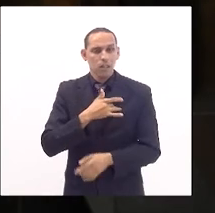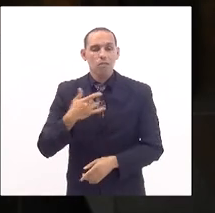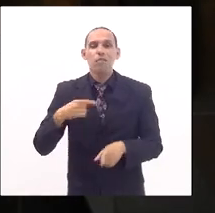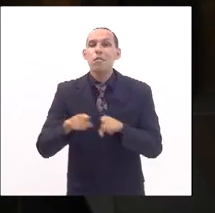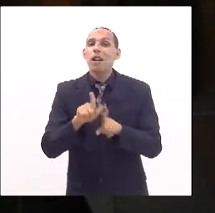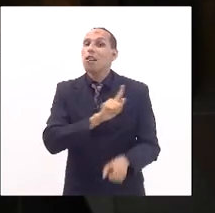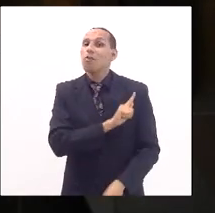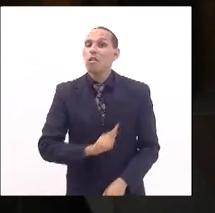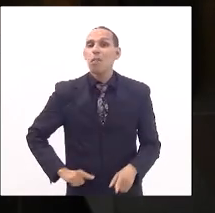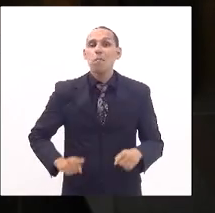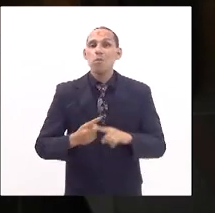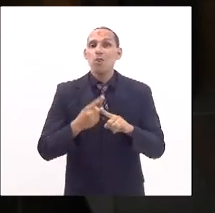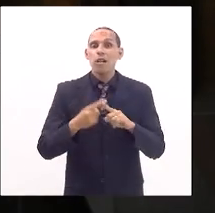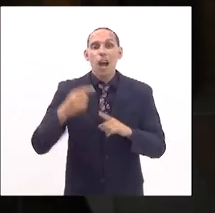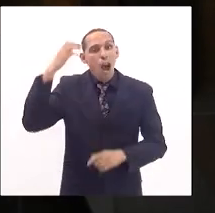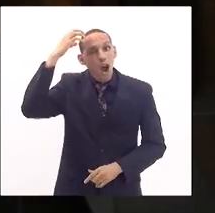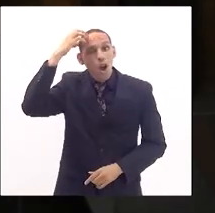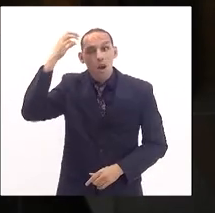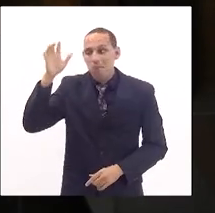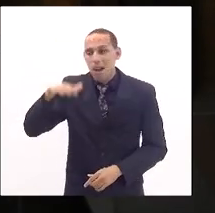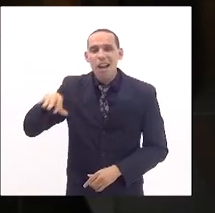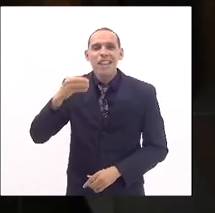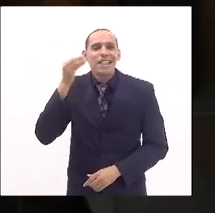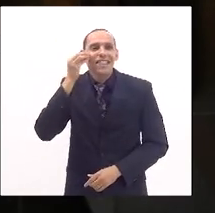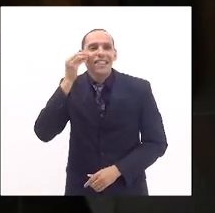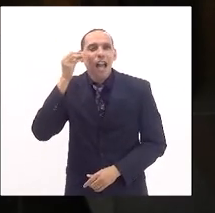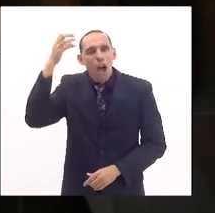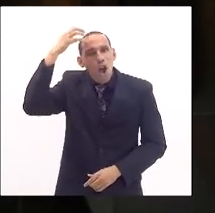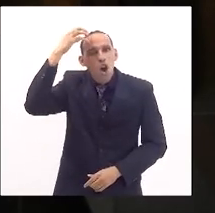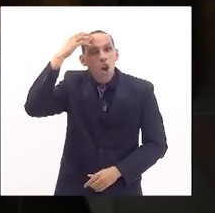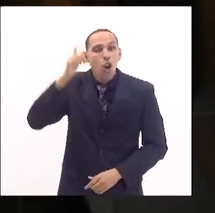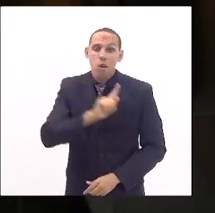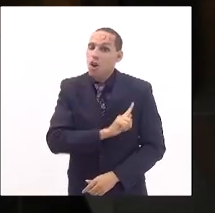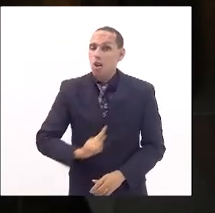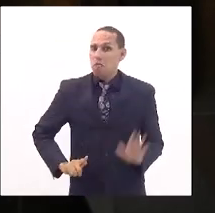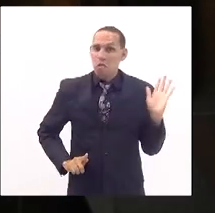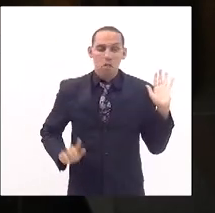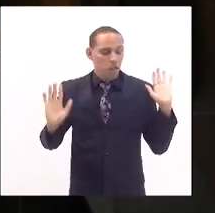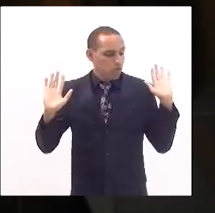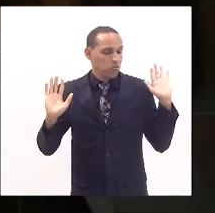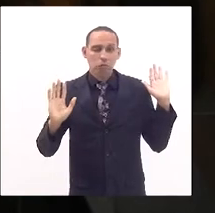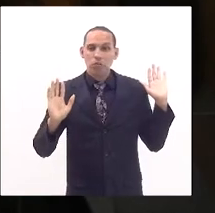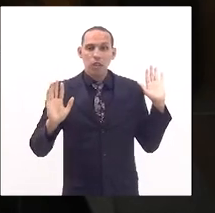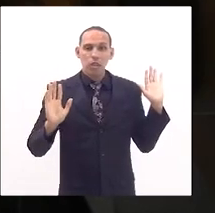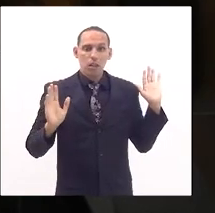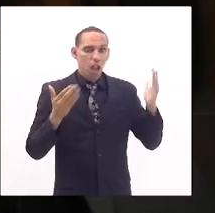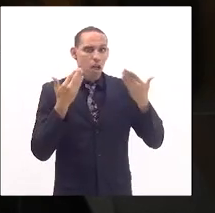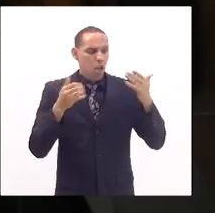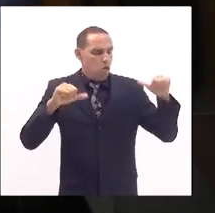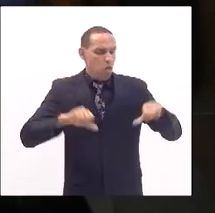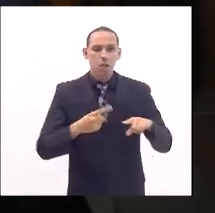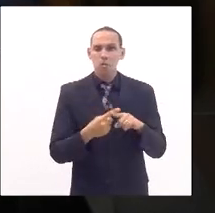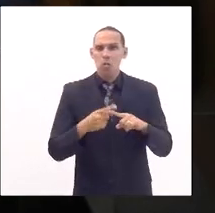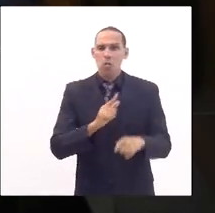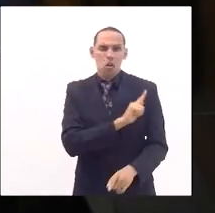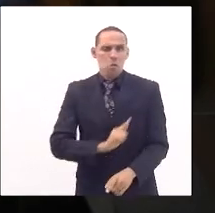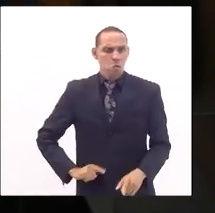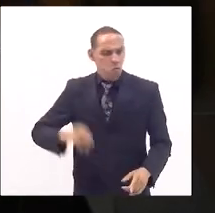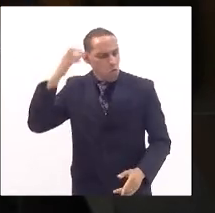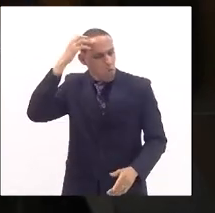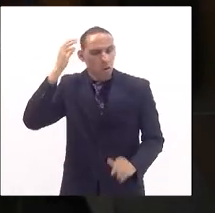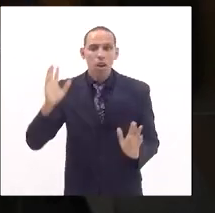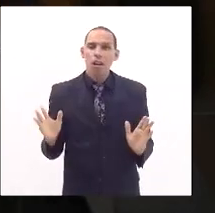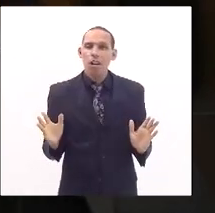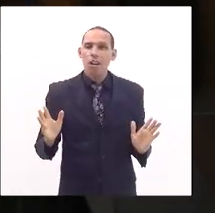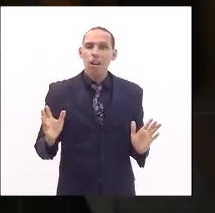porque tentar ocupar tentar ocupar o governador naquele péssimo atendimento é muito fácil já